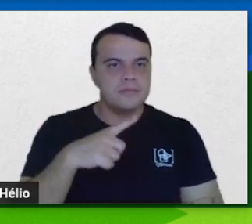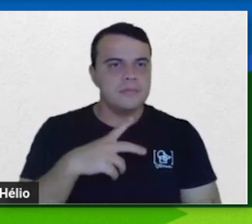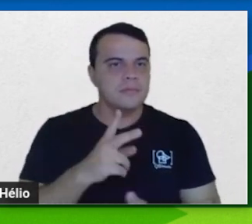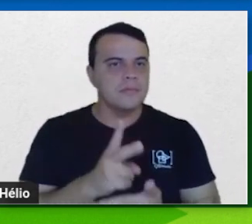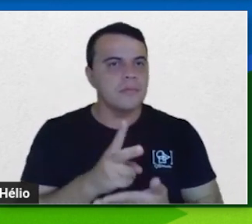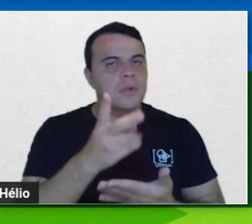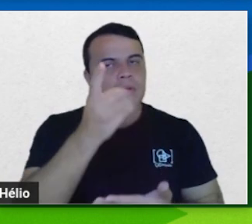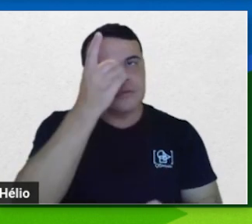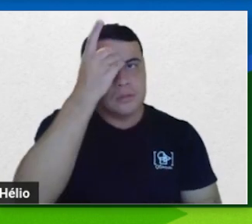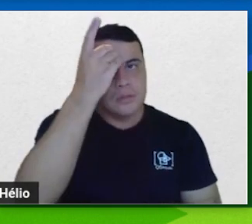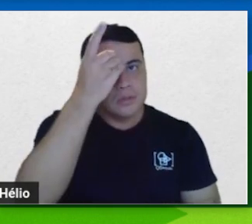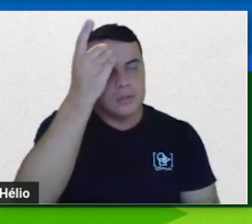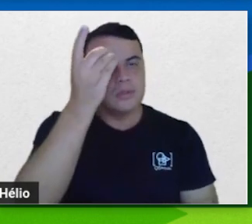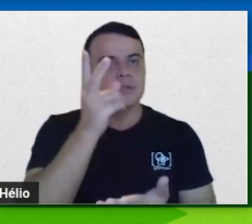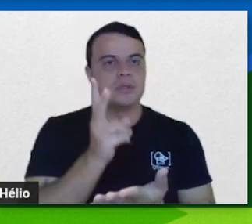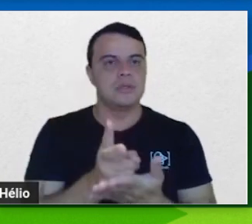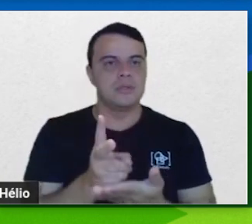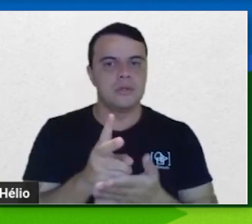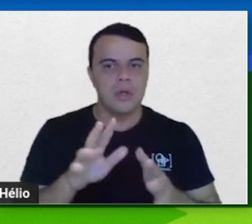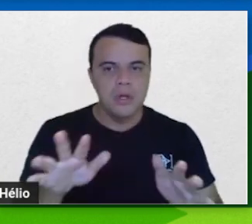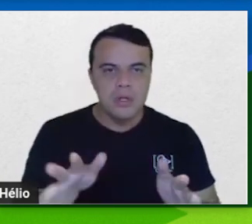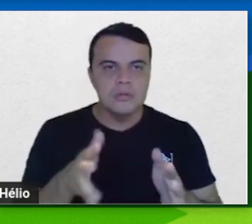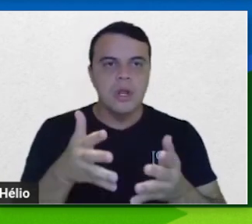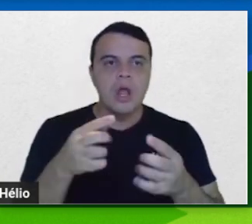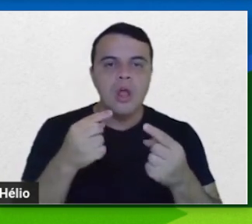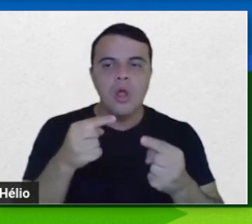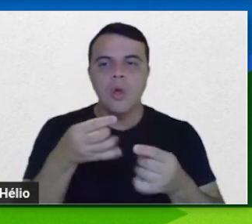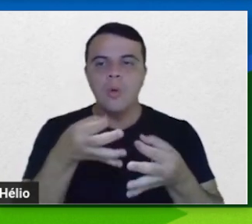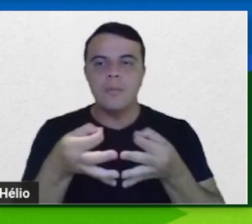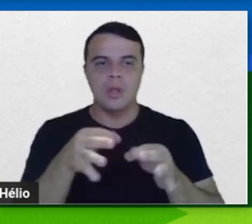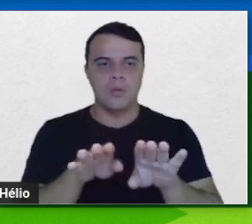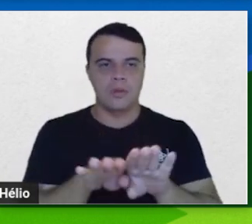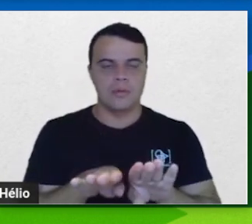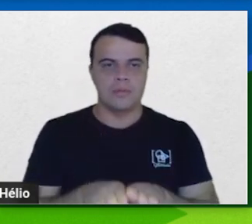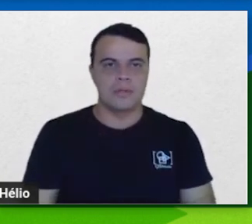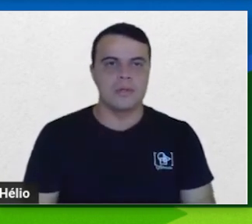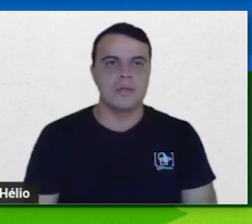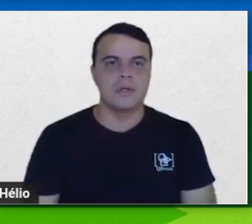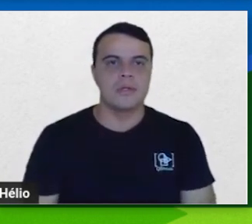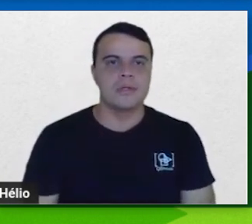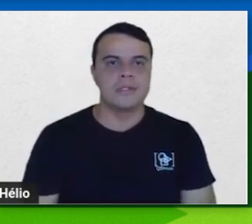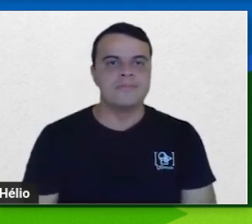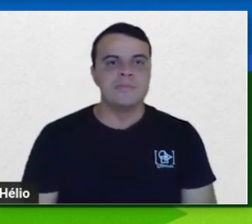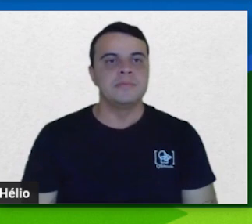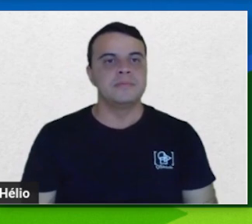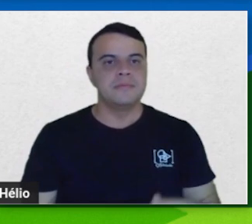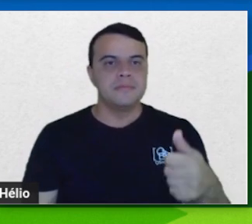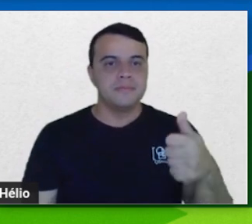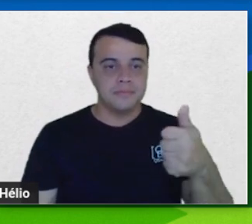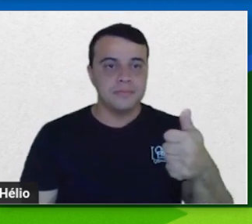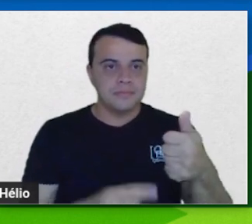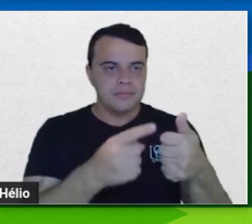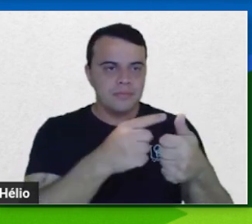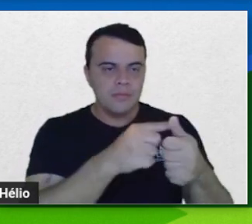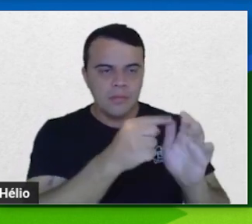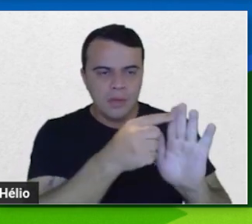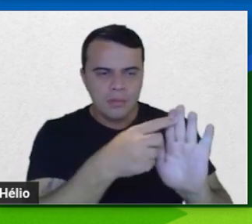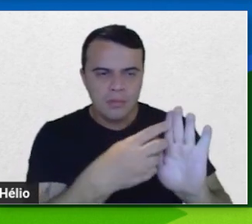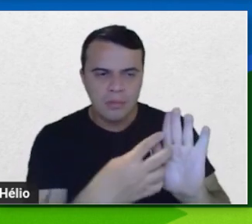a criatividade e o senso crítico também. Então, o passo a passo